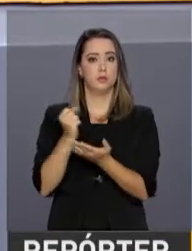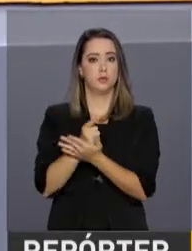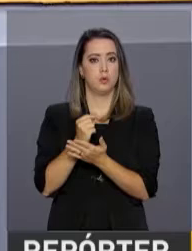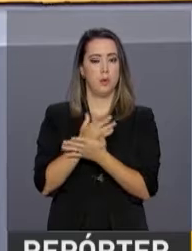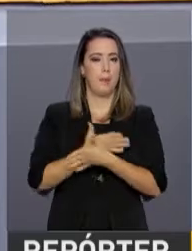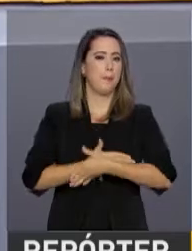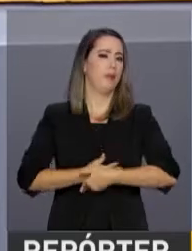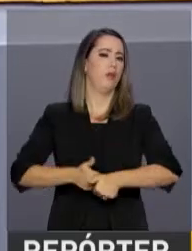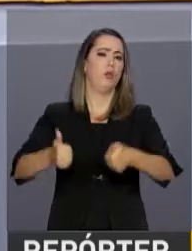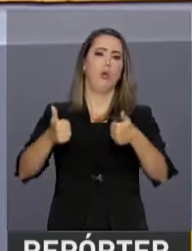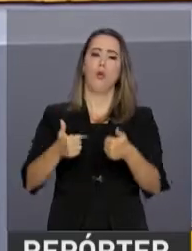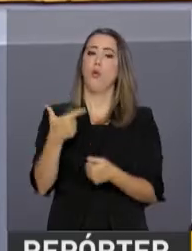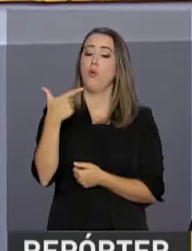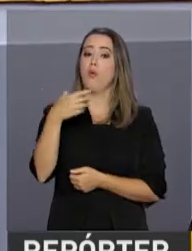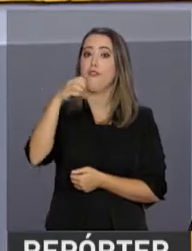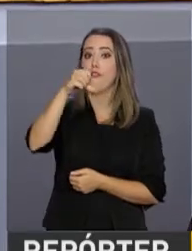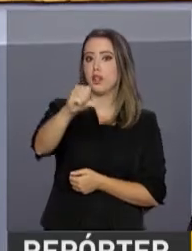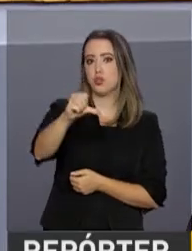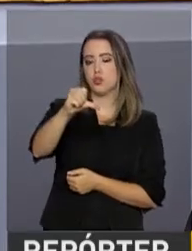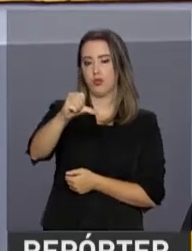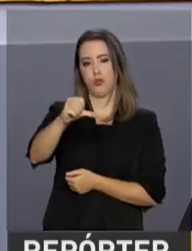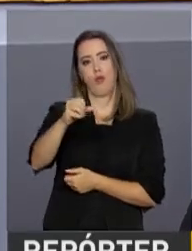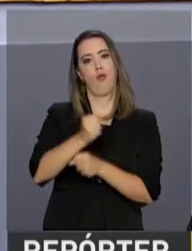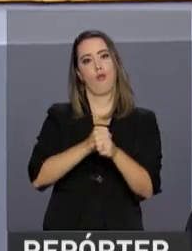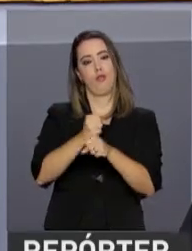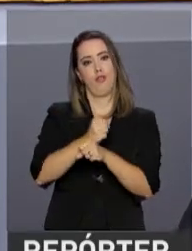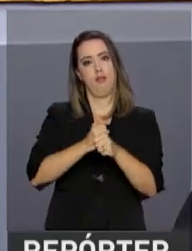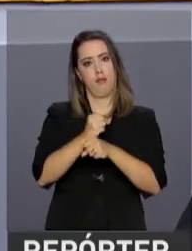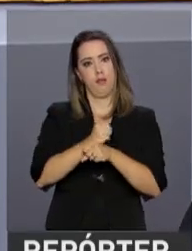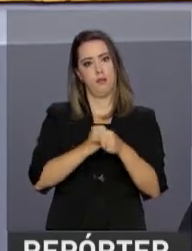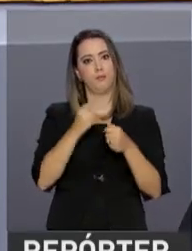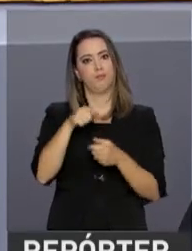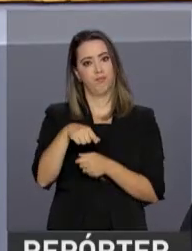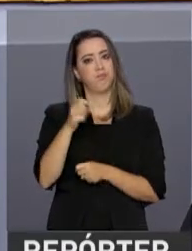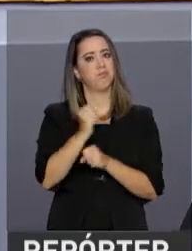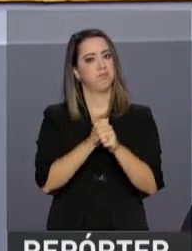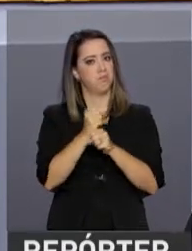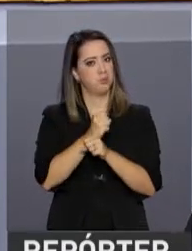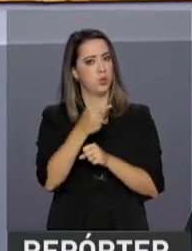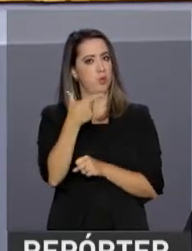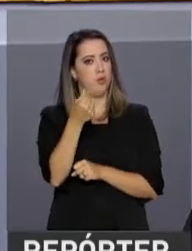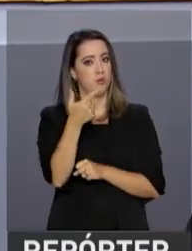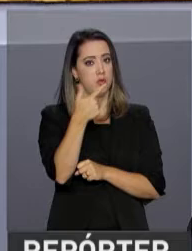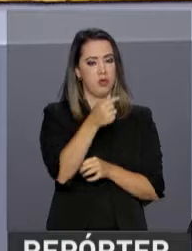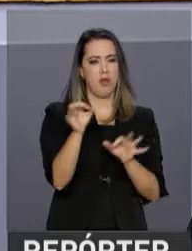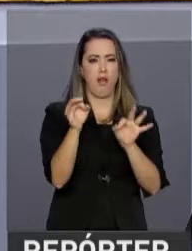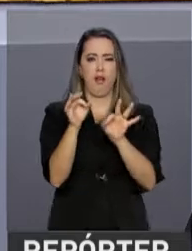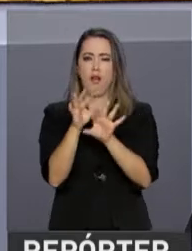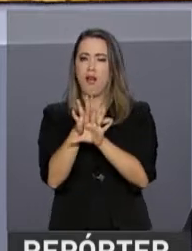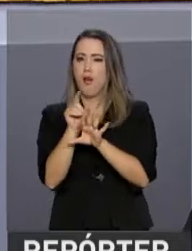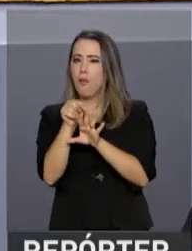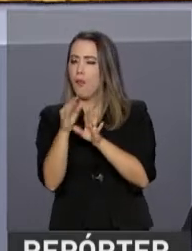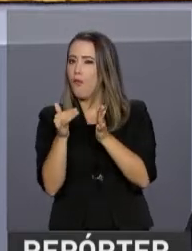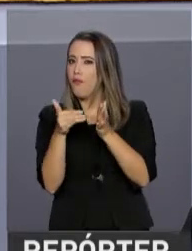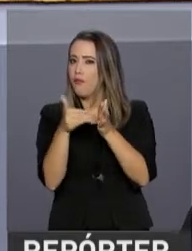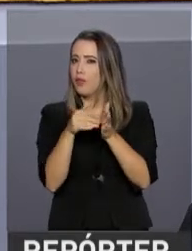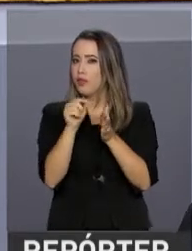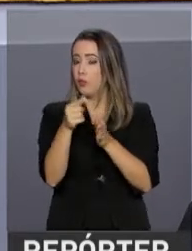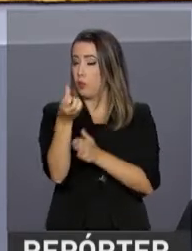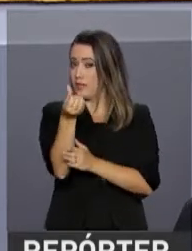melhor resultado dos últimos 29 anos o ano de 2017 e terminou com um superávit comercial de